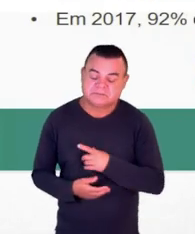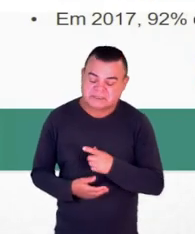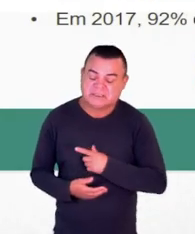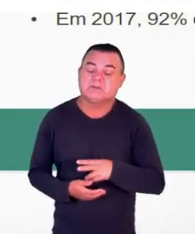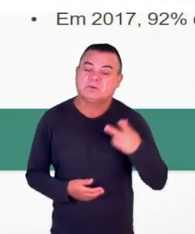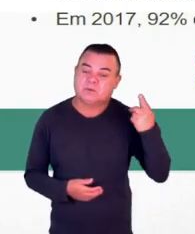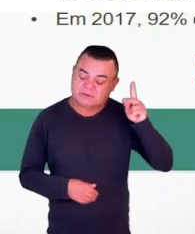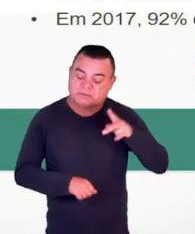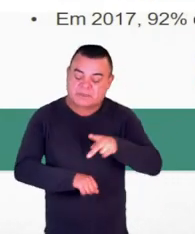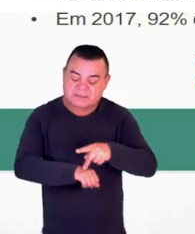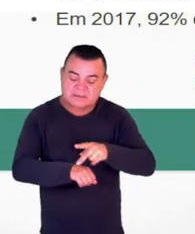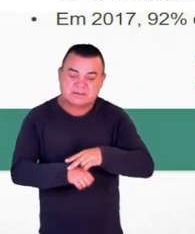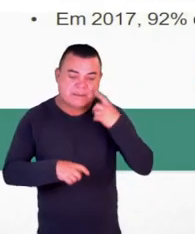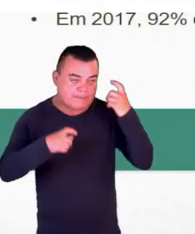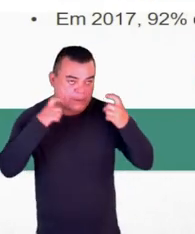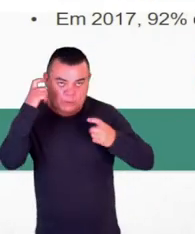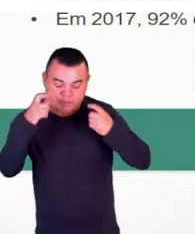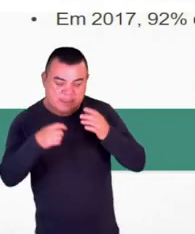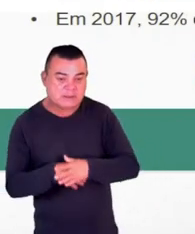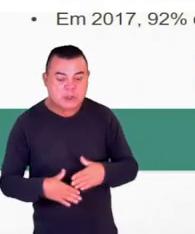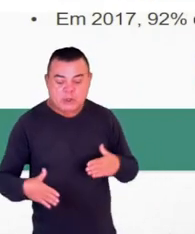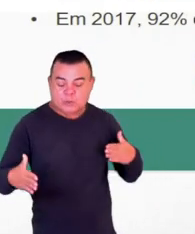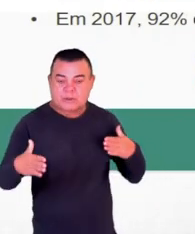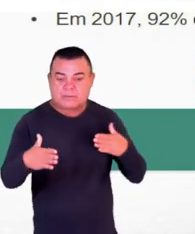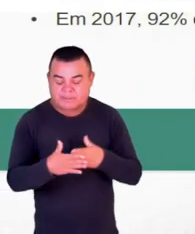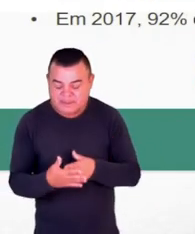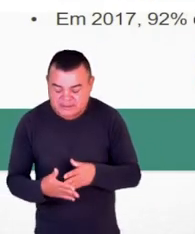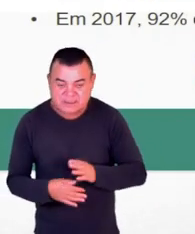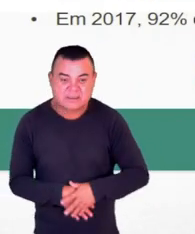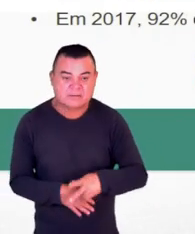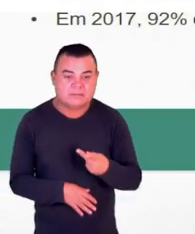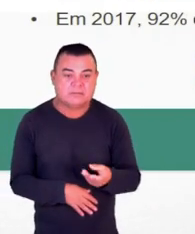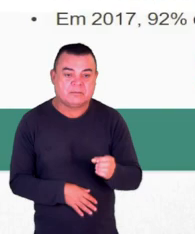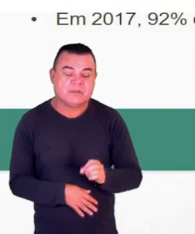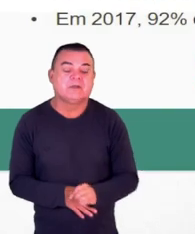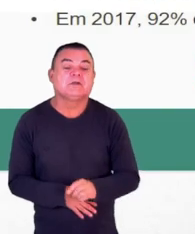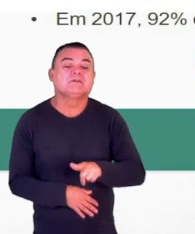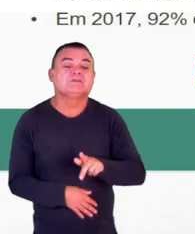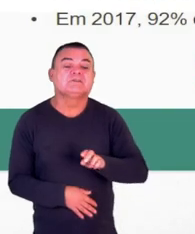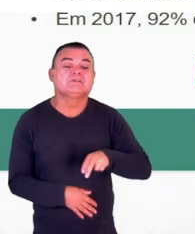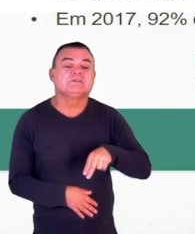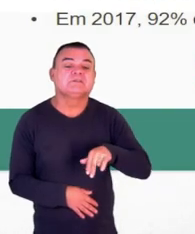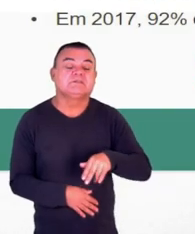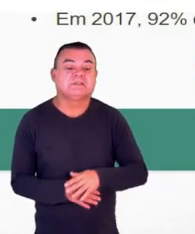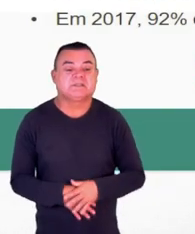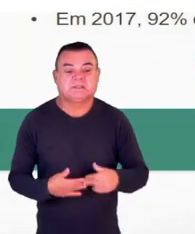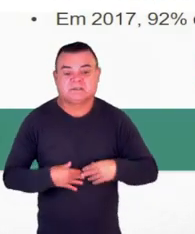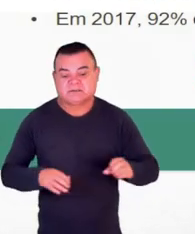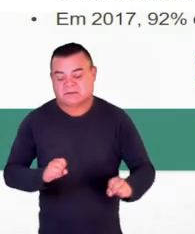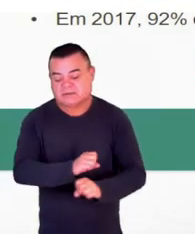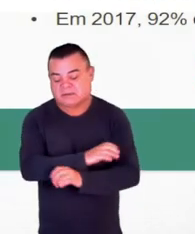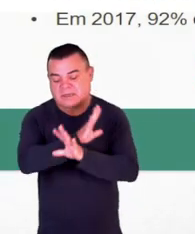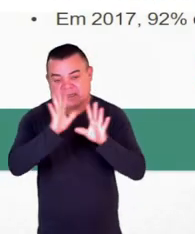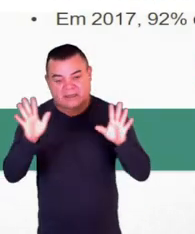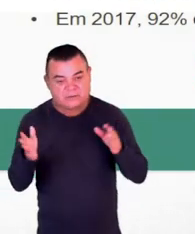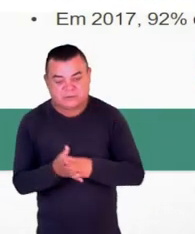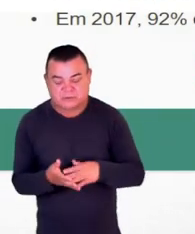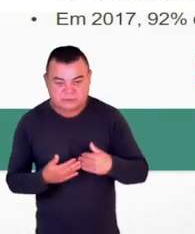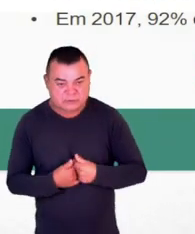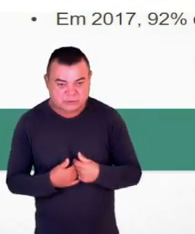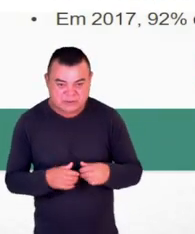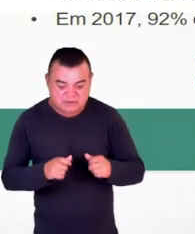e que já percebem o impacto eh da trenia e claro toda essa expansão né Eh sobre